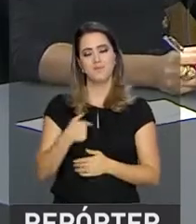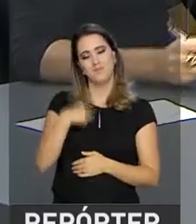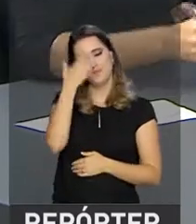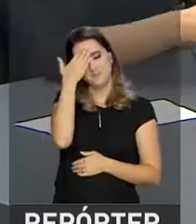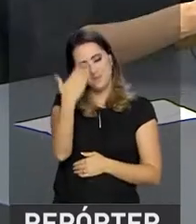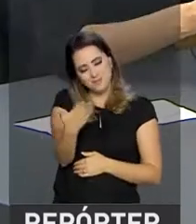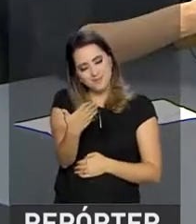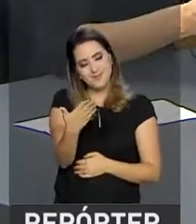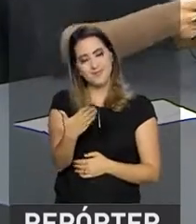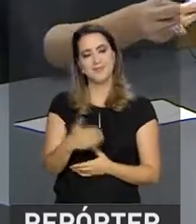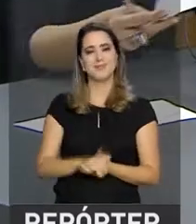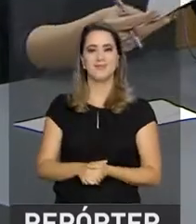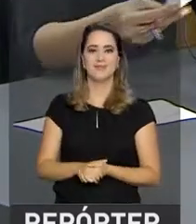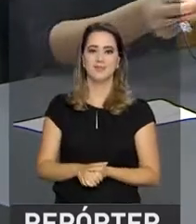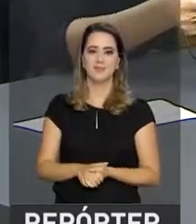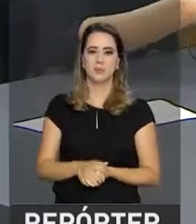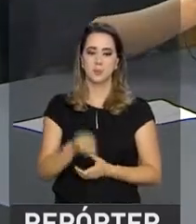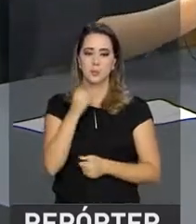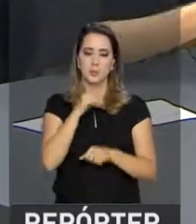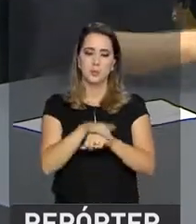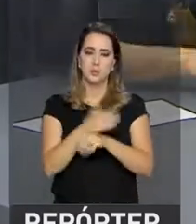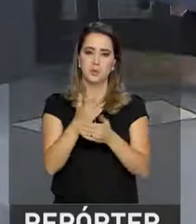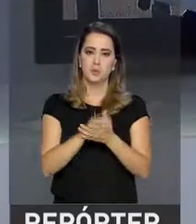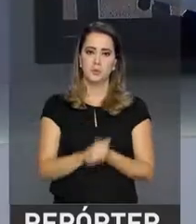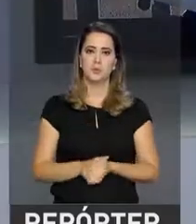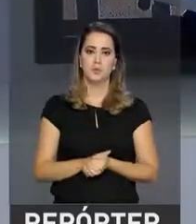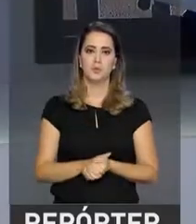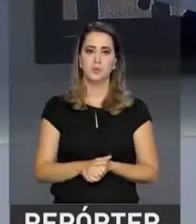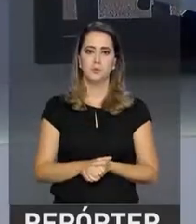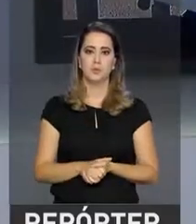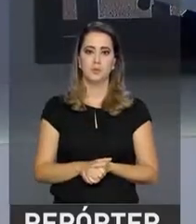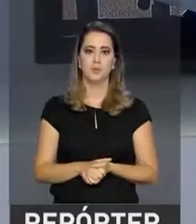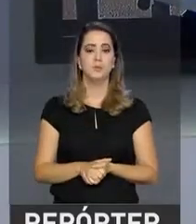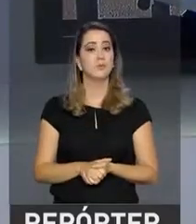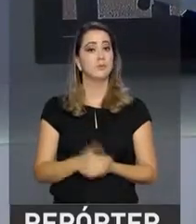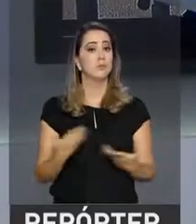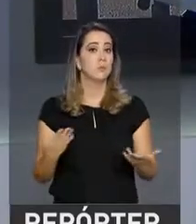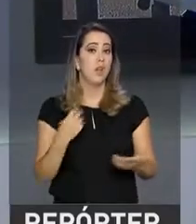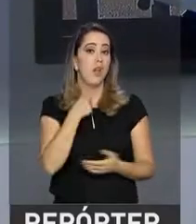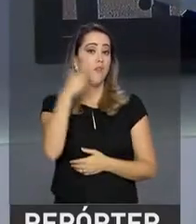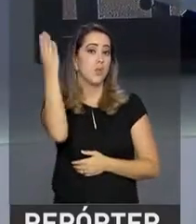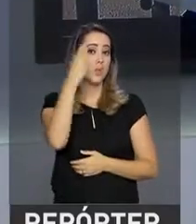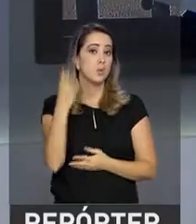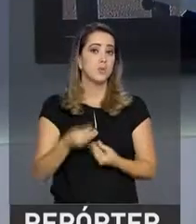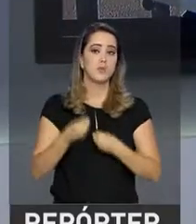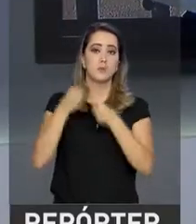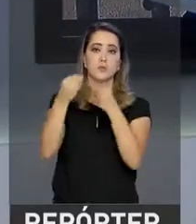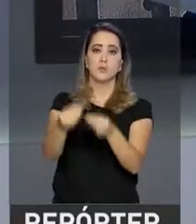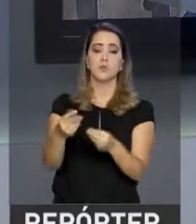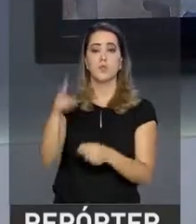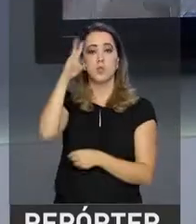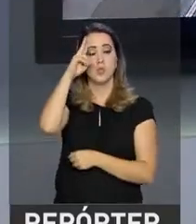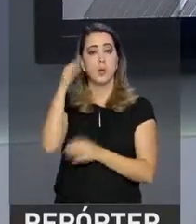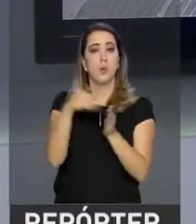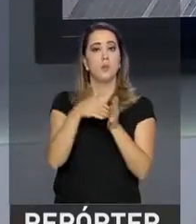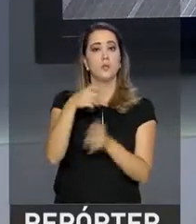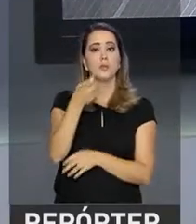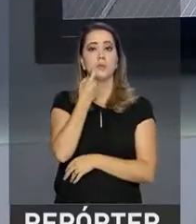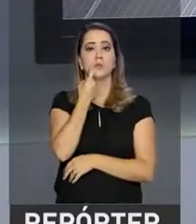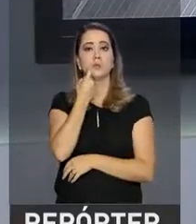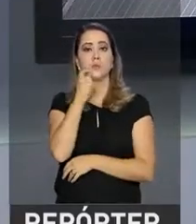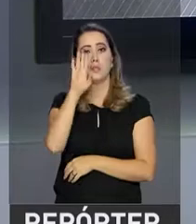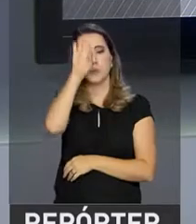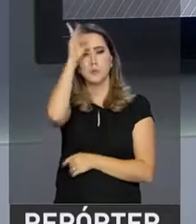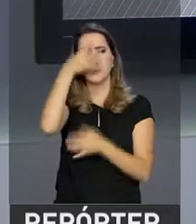agradeço muito obrigado pelo menos um boa noite a voz do brasil leva você de segunda a sexta feira as principais